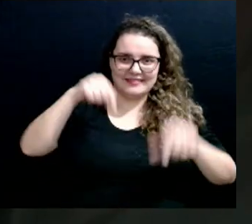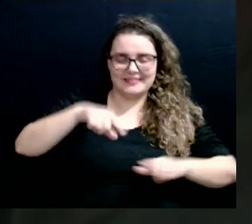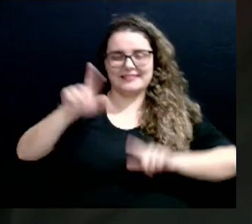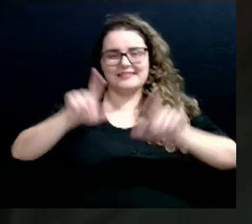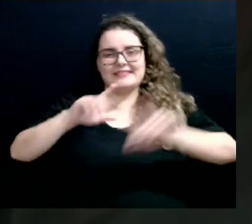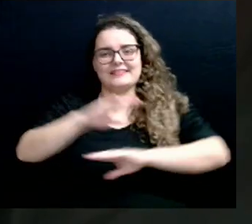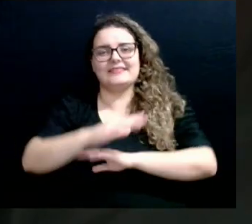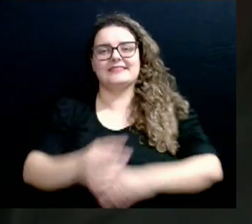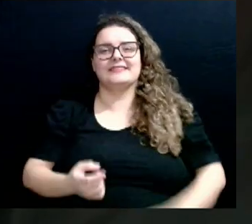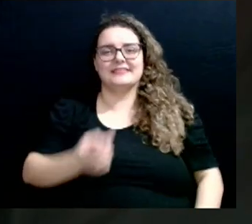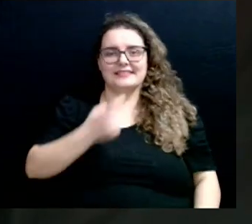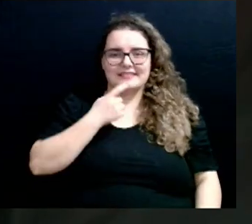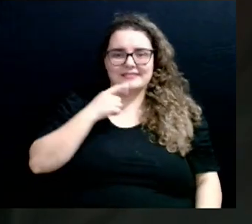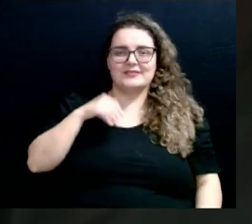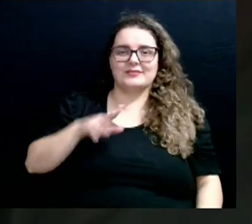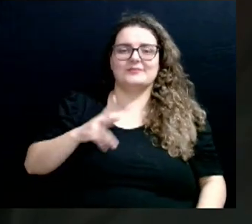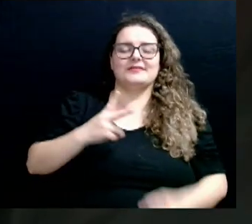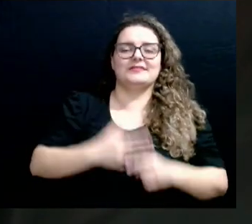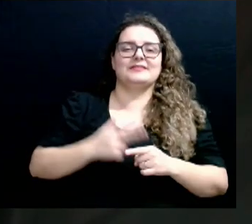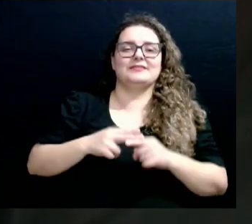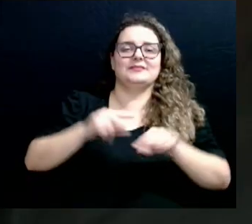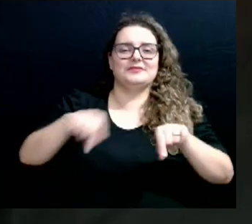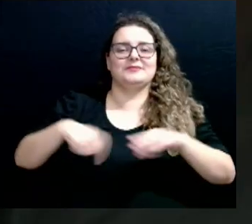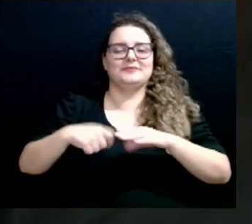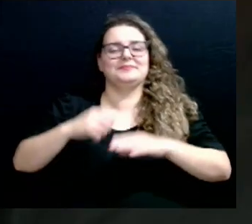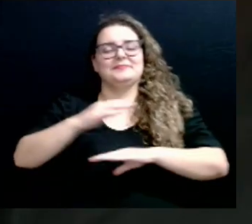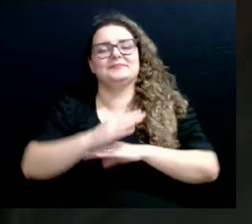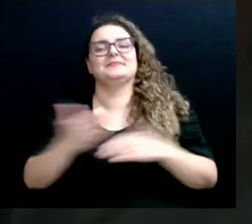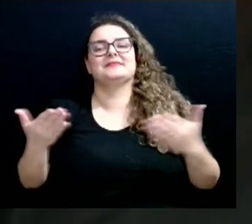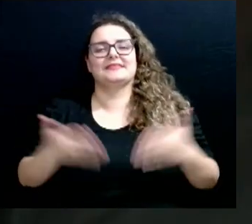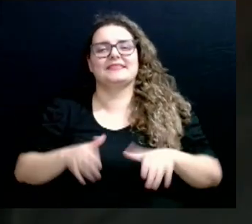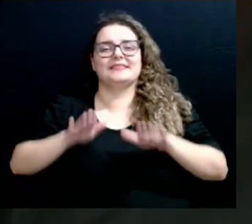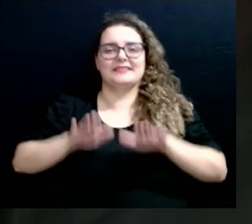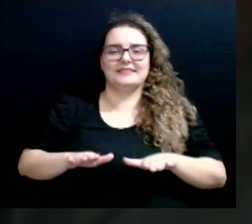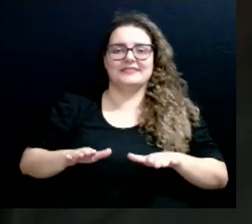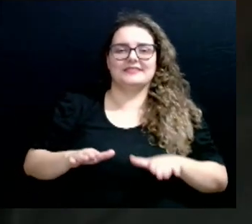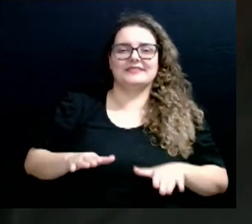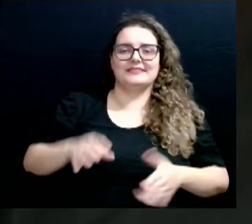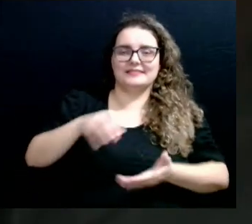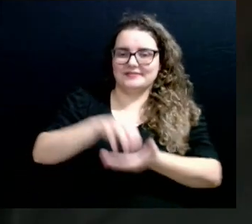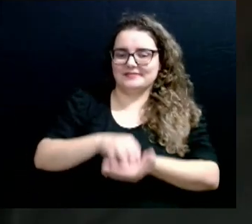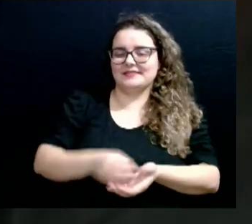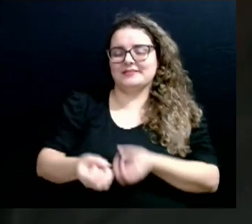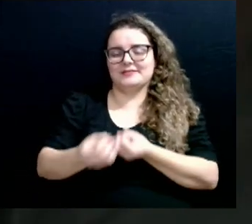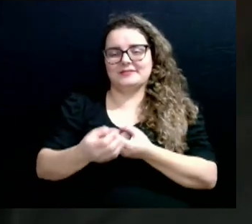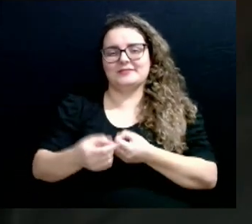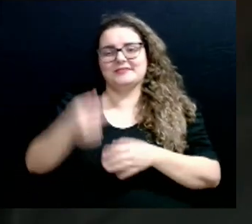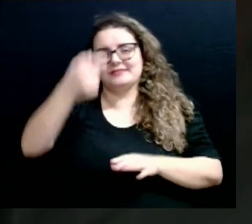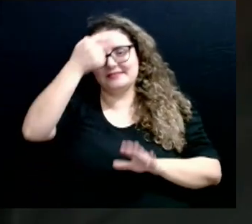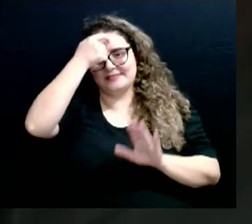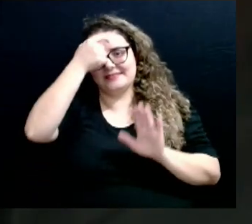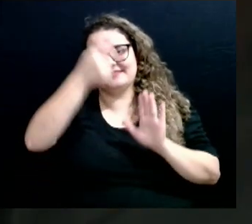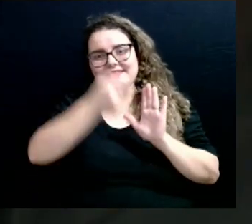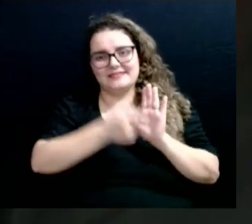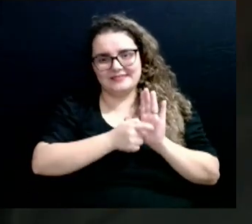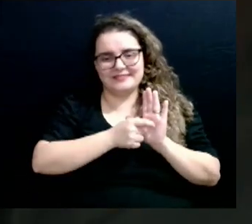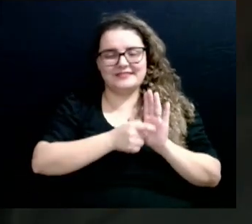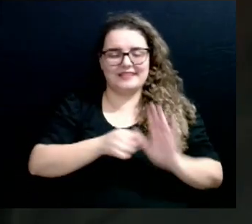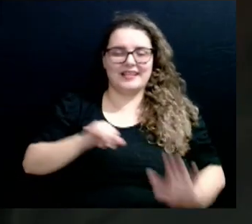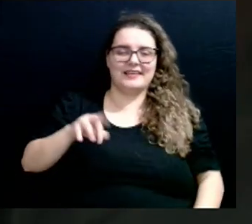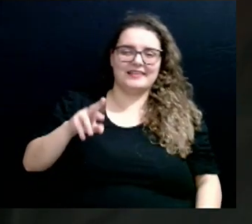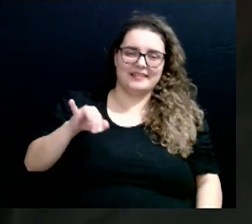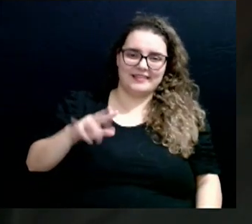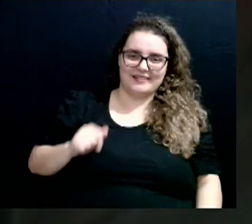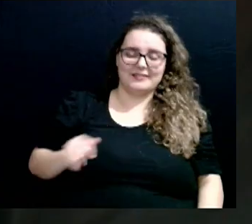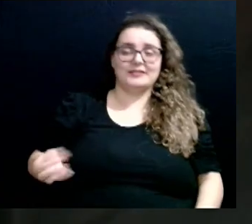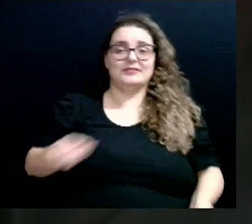Campinas, com mais uma edição do nosso Estúdio Câmara. Agora você fica com a nossa central de informações, com a IRI, a nossa inteligência artificial, atualizando todas